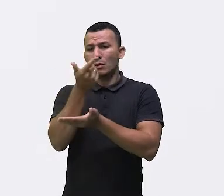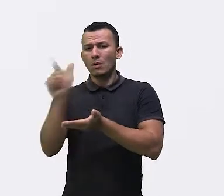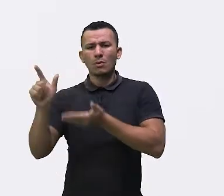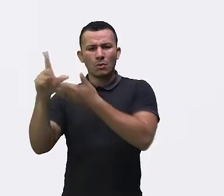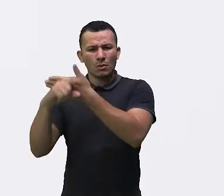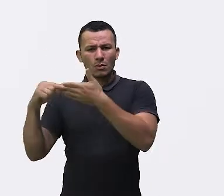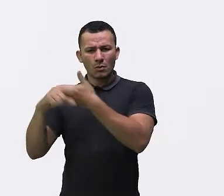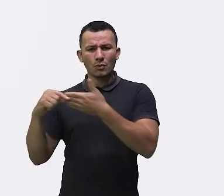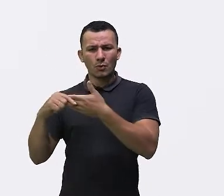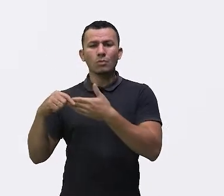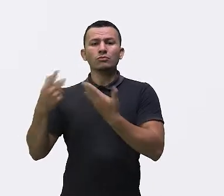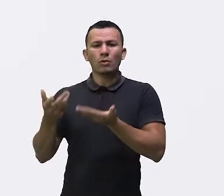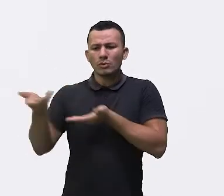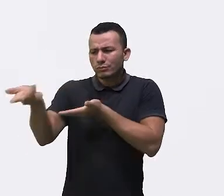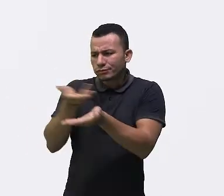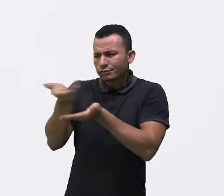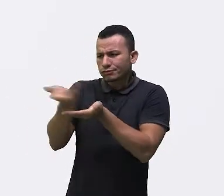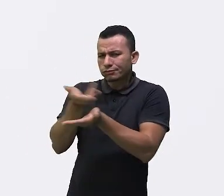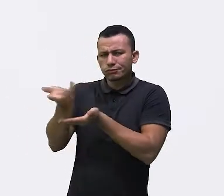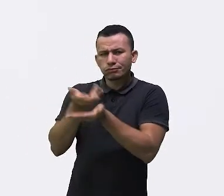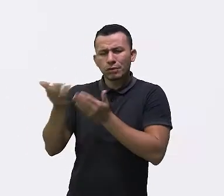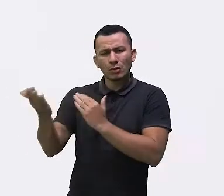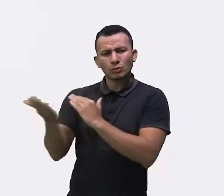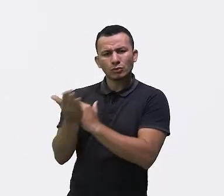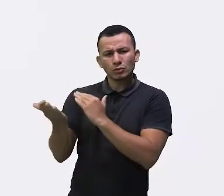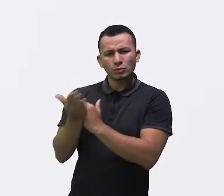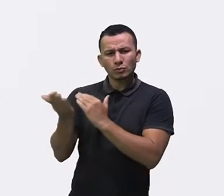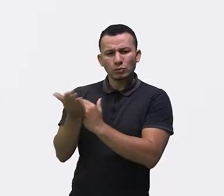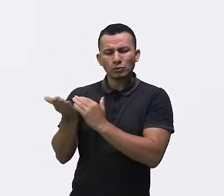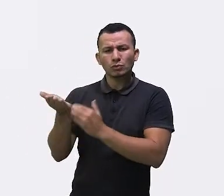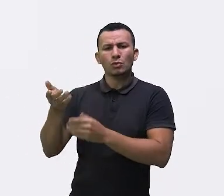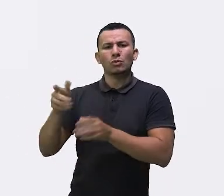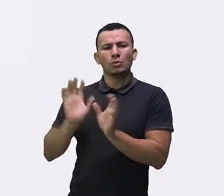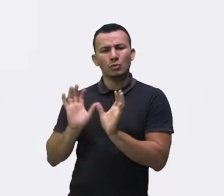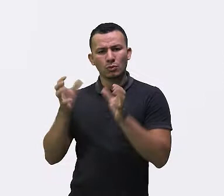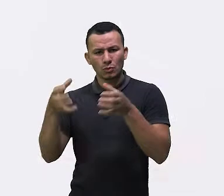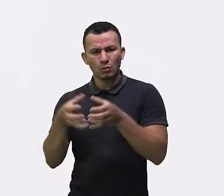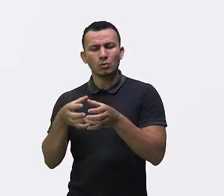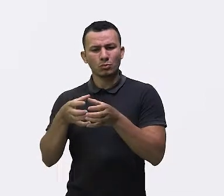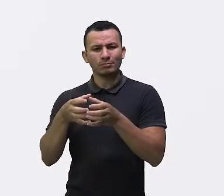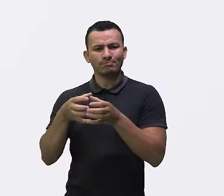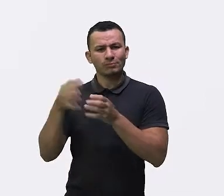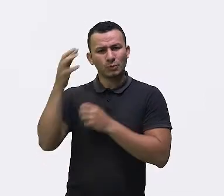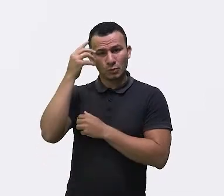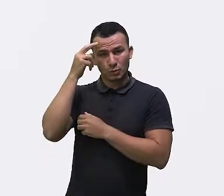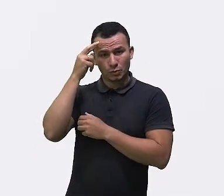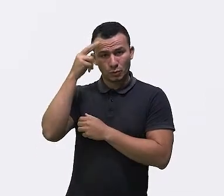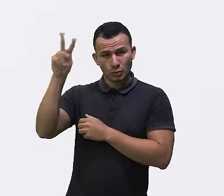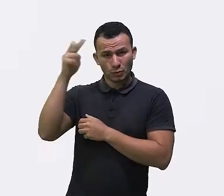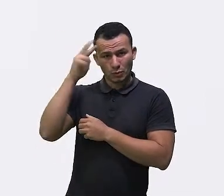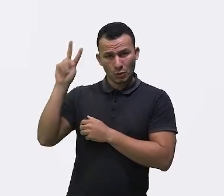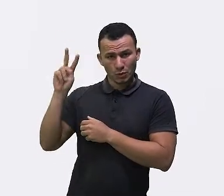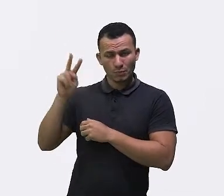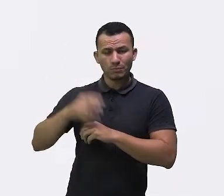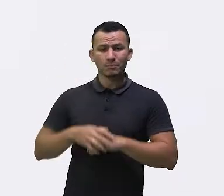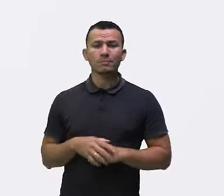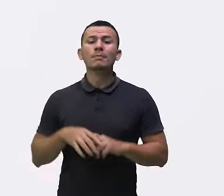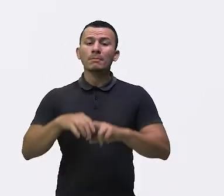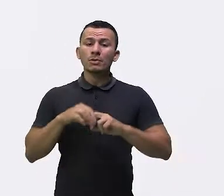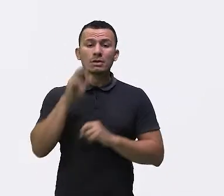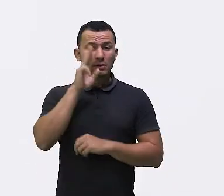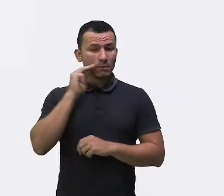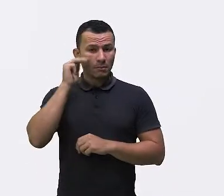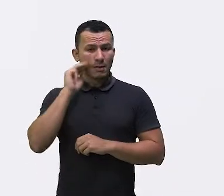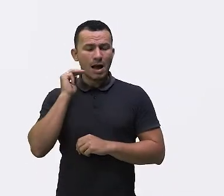muito influenciou todo o conjunto da sua obra. É aí que Marx vai trazer para